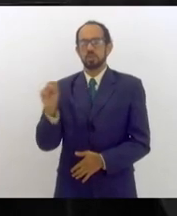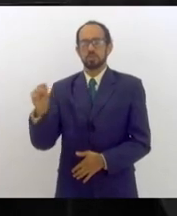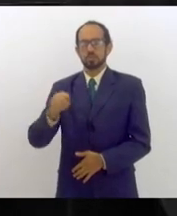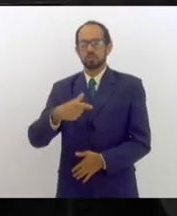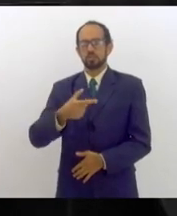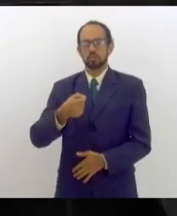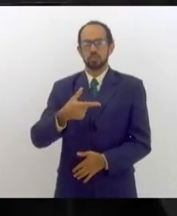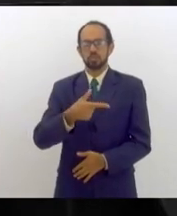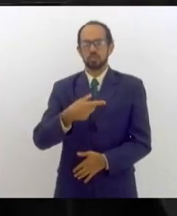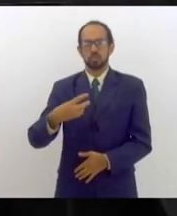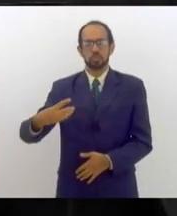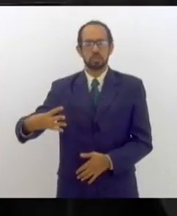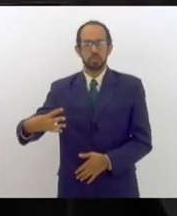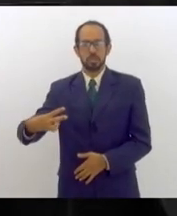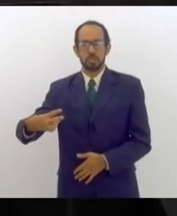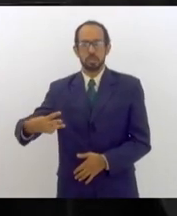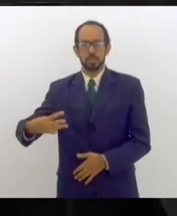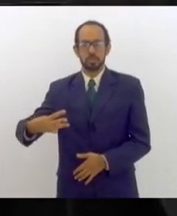quadrimestre